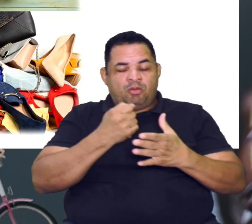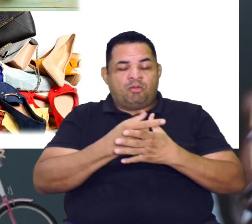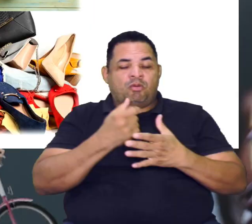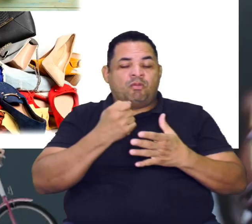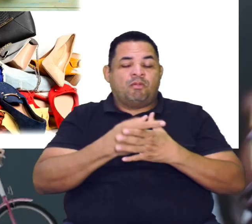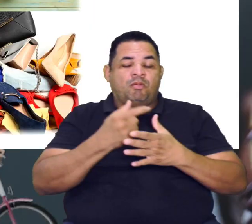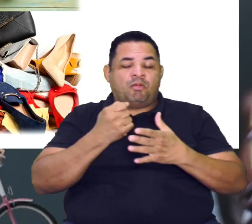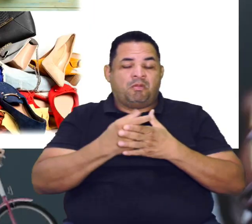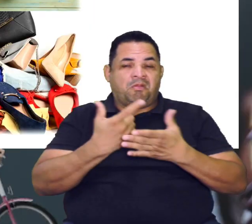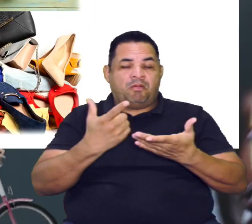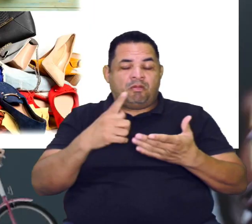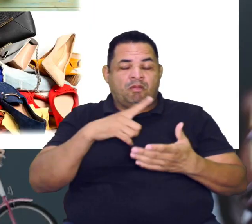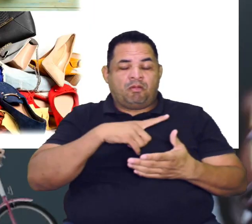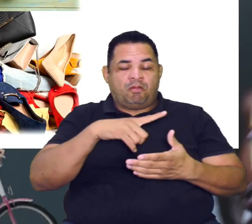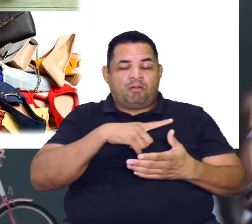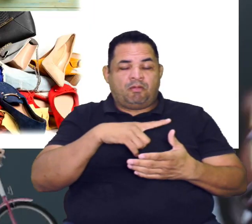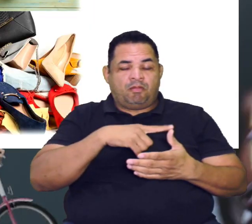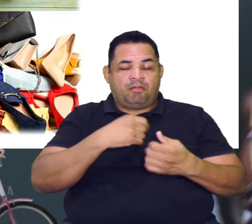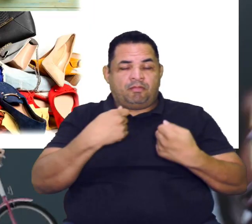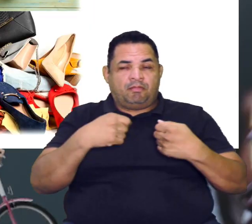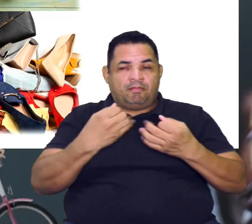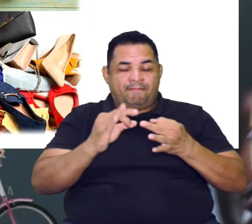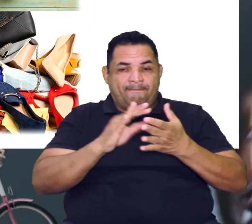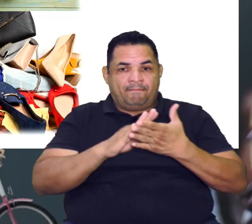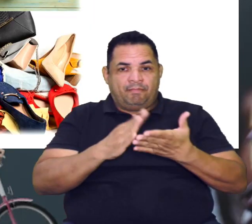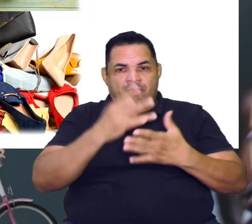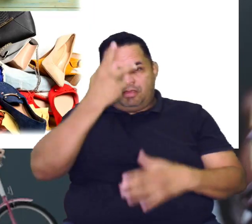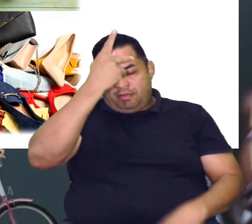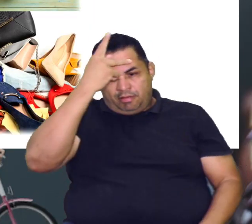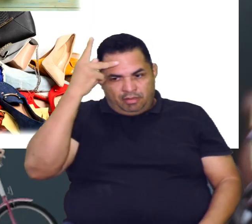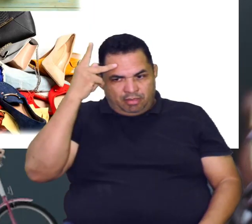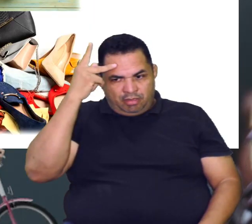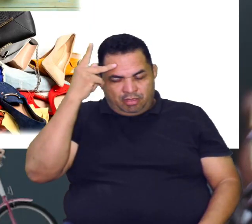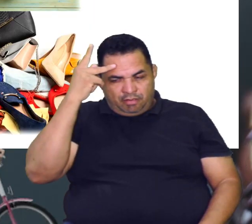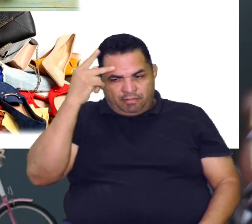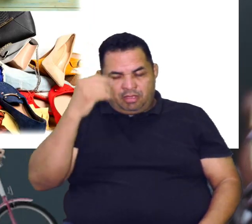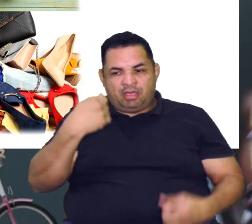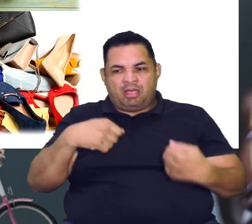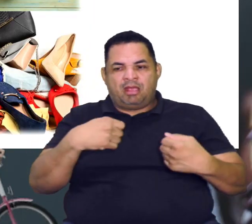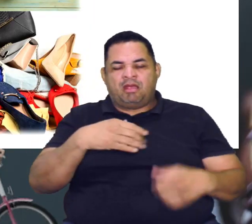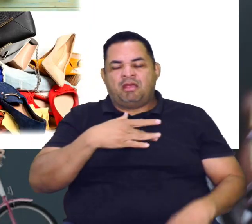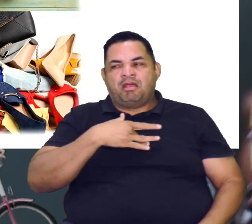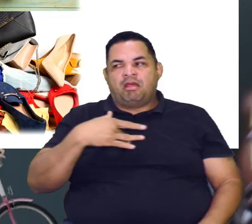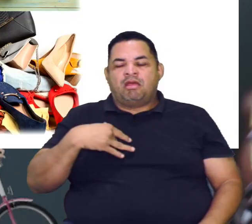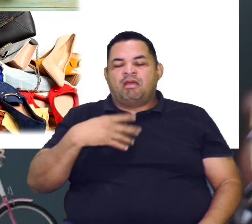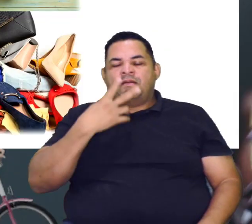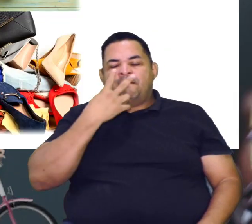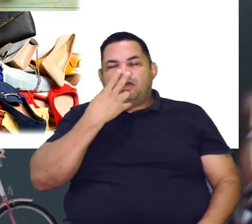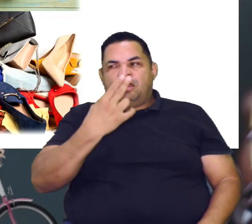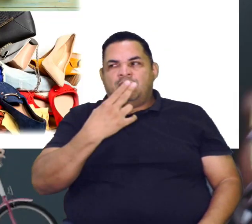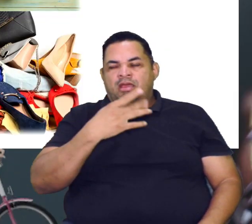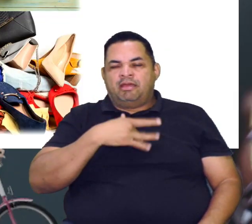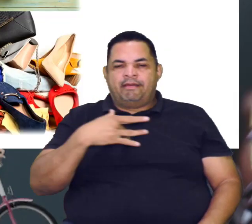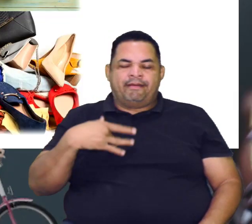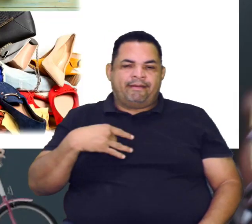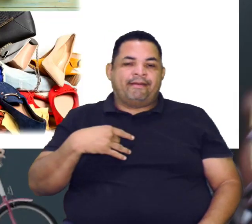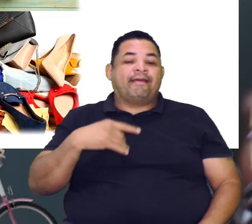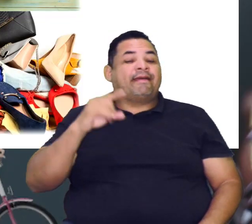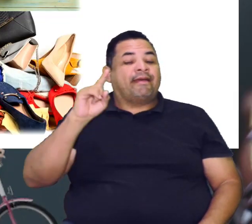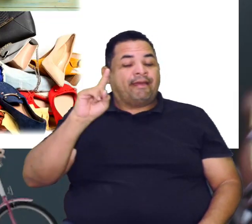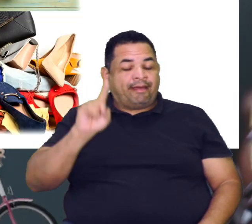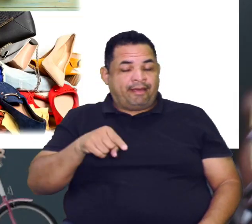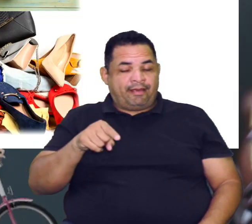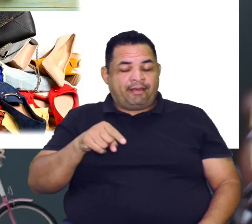do consumo, do ter. Eu tenho que ser uma pessoa saudável, não aparentar ser uma pessoa saudável, e sim